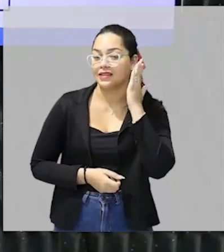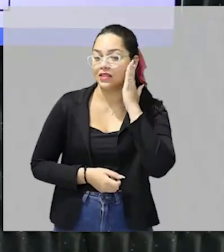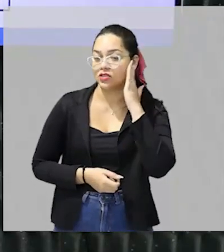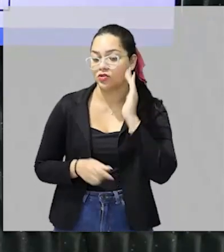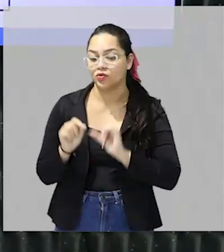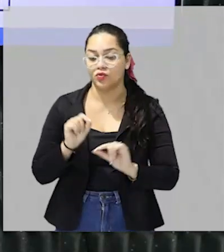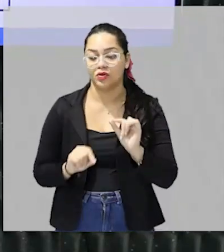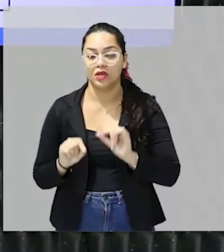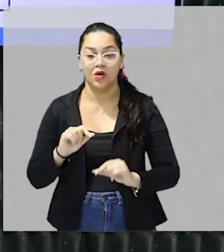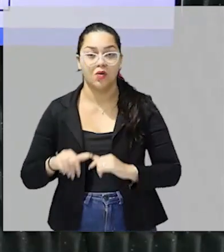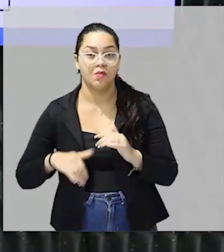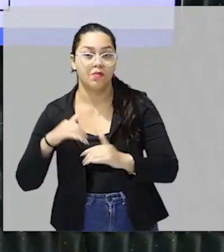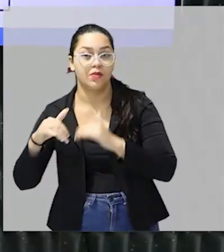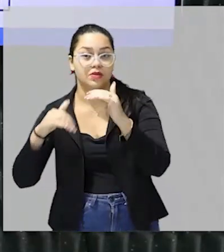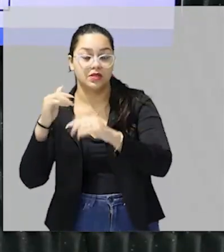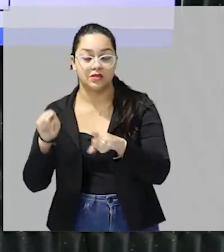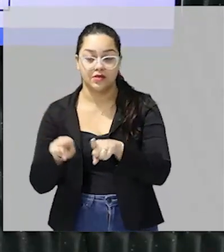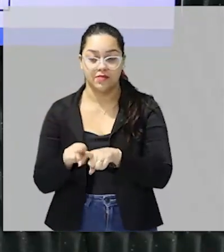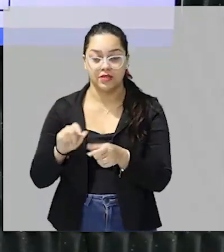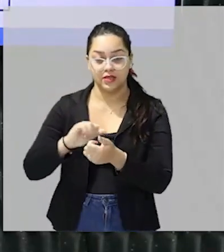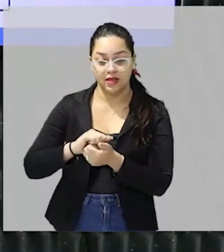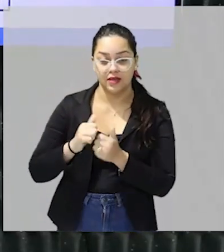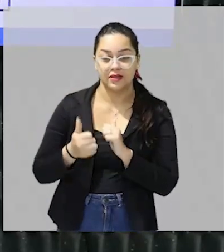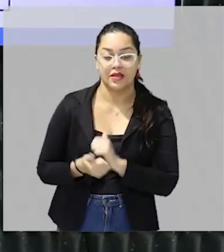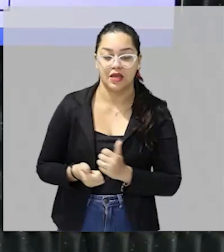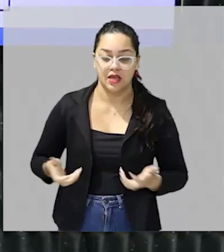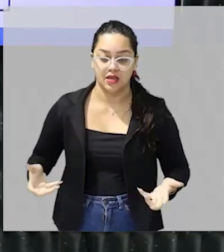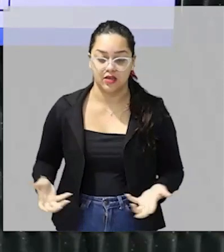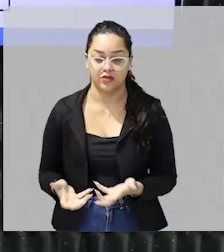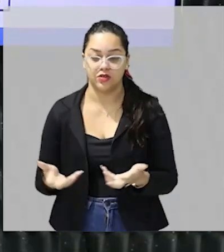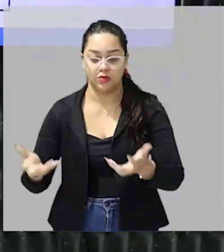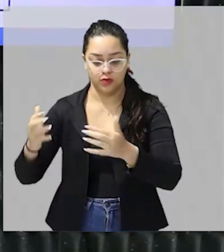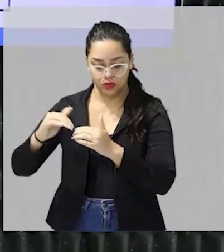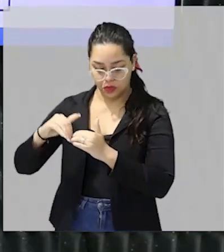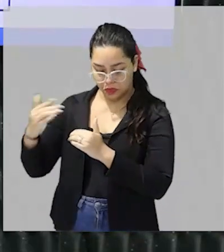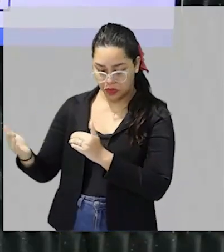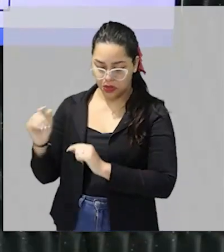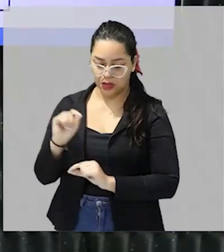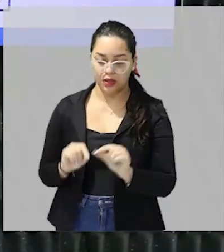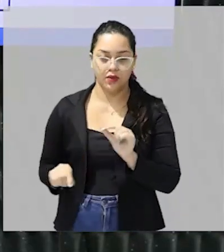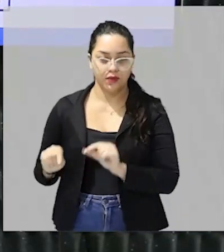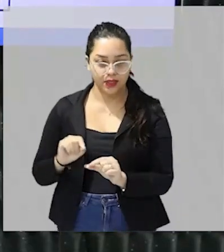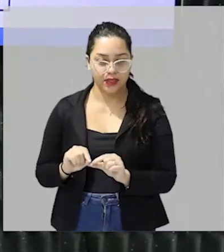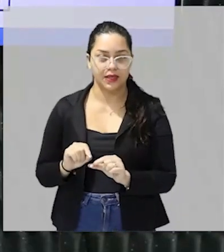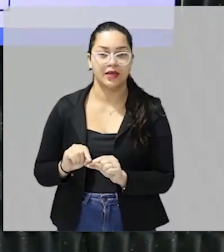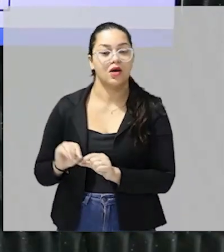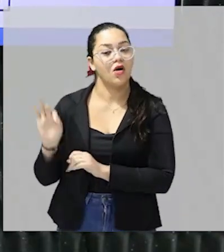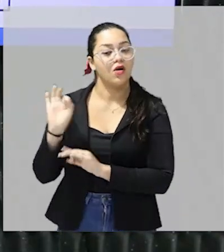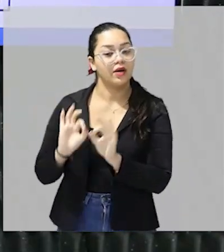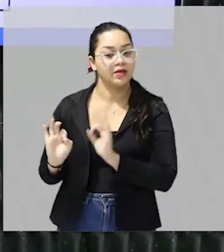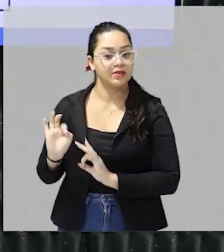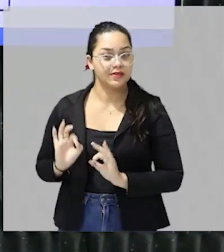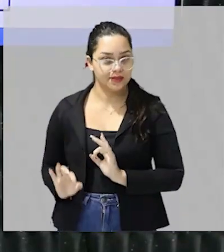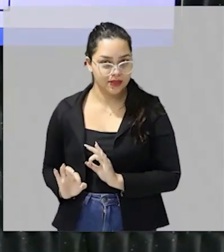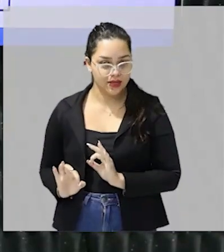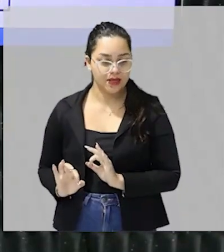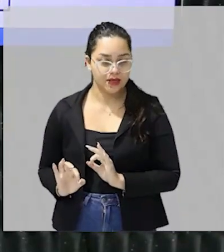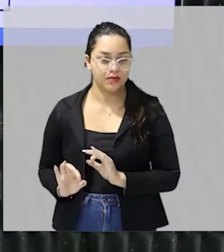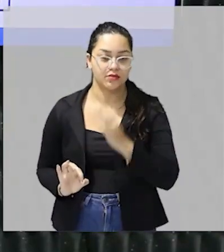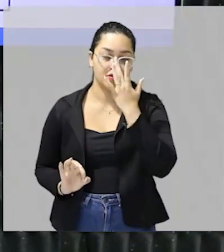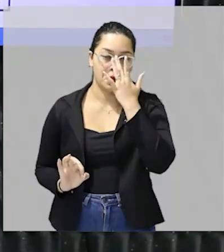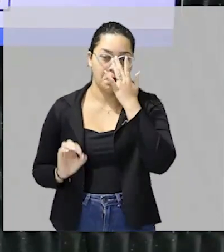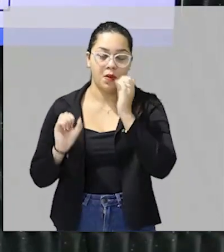um processo de adaptação a estímulos externos que são racionalmente organizados,